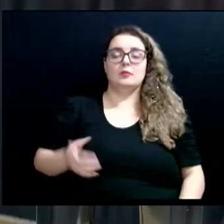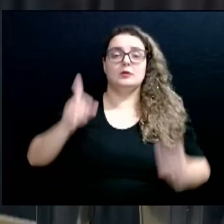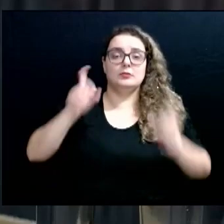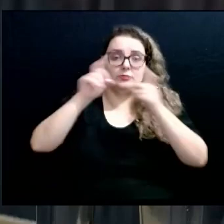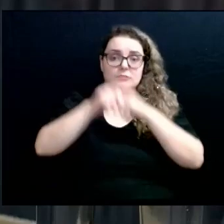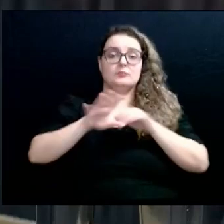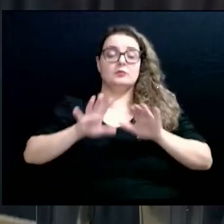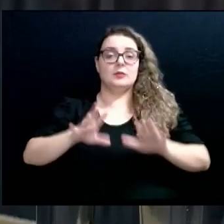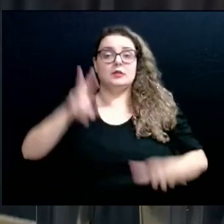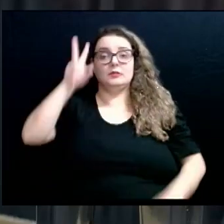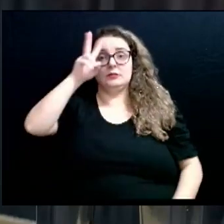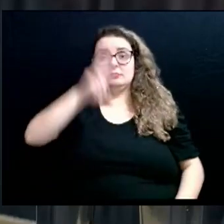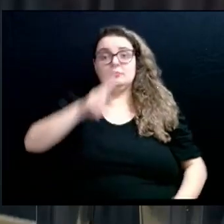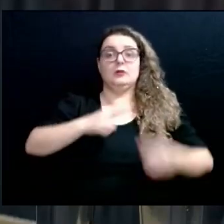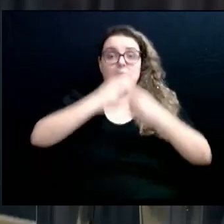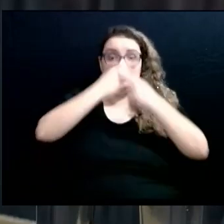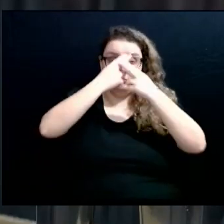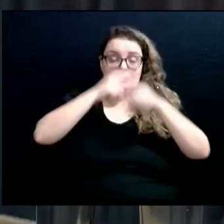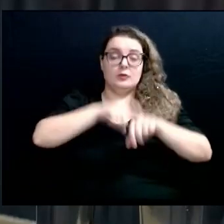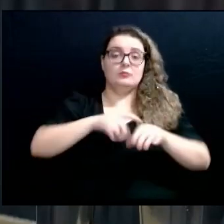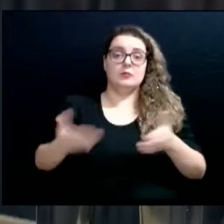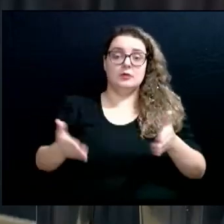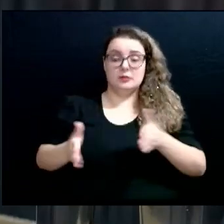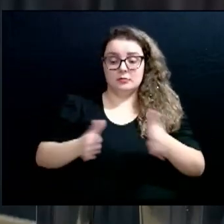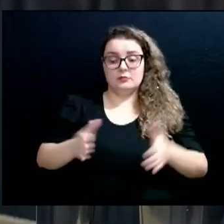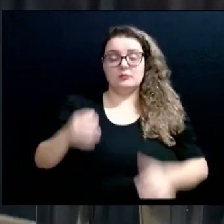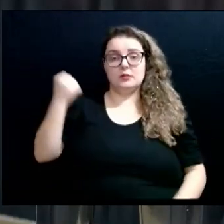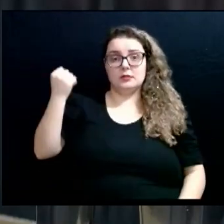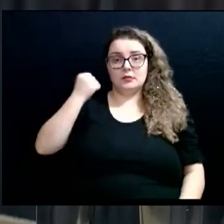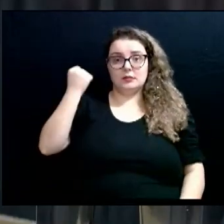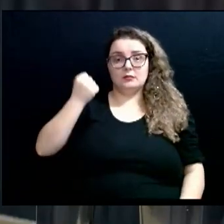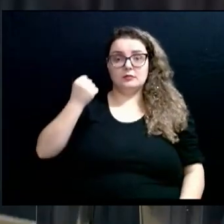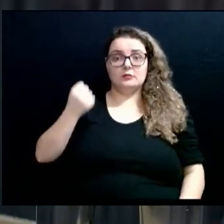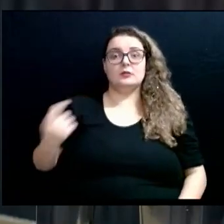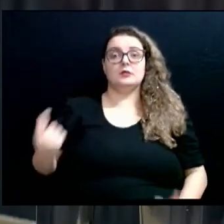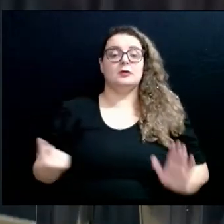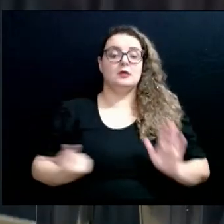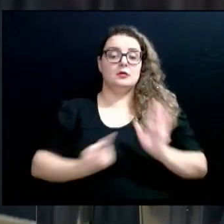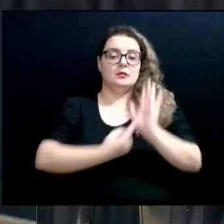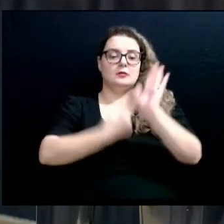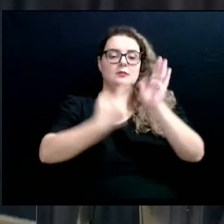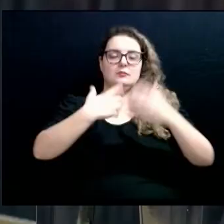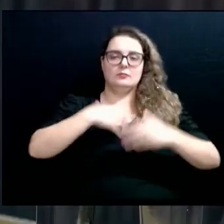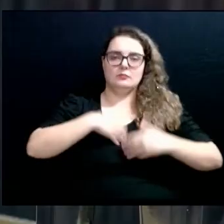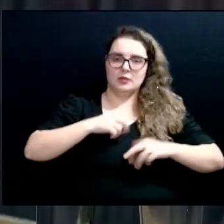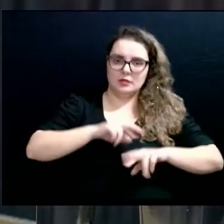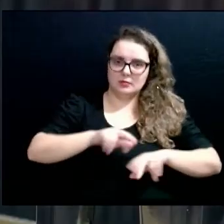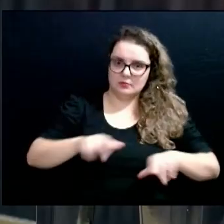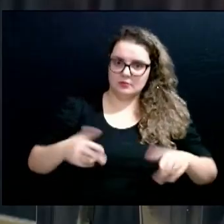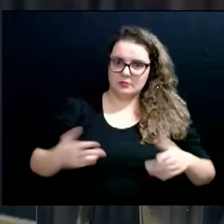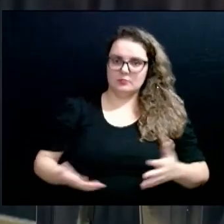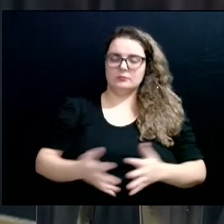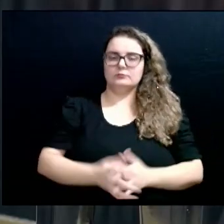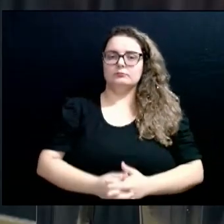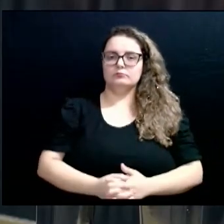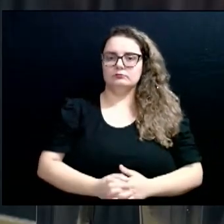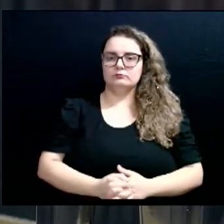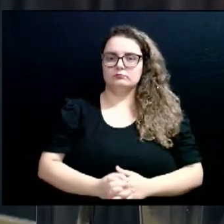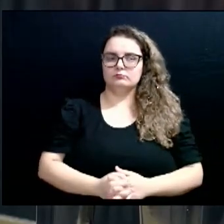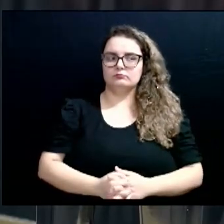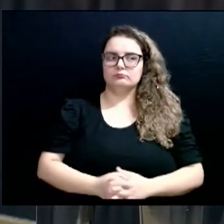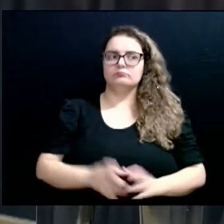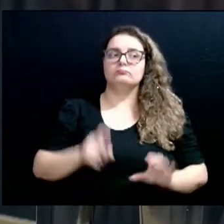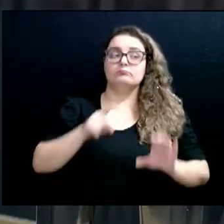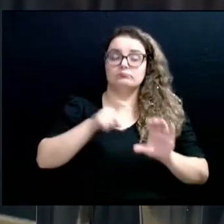traumas são essas situações mais graves Uhum. e as marcas emocionais, eh, elas dependem muito,